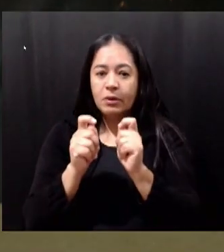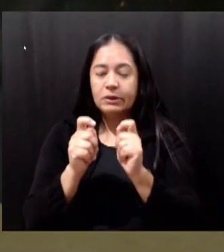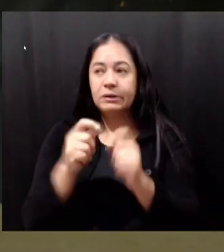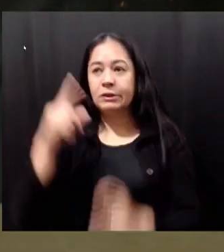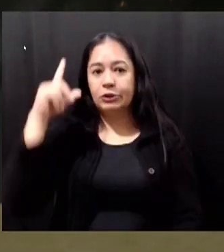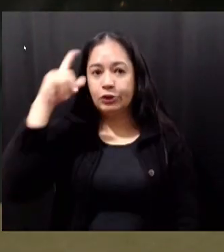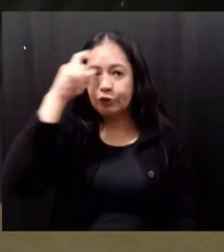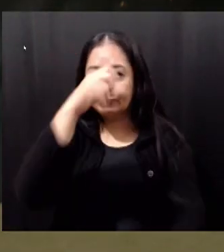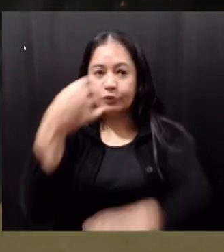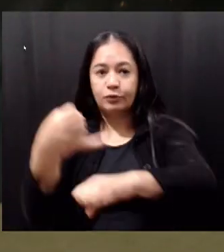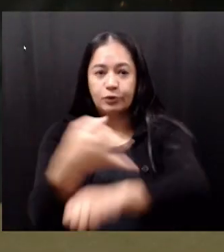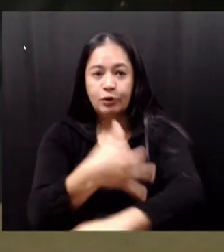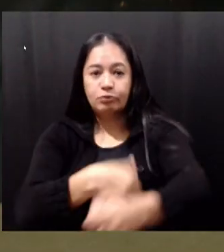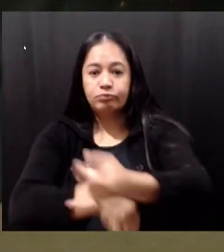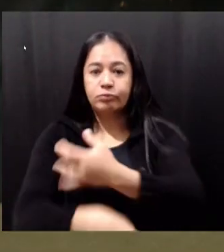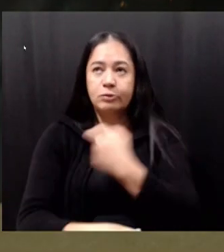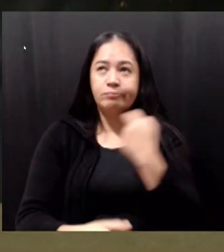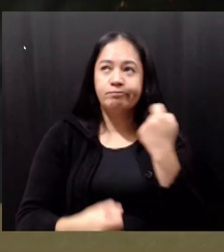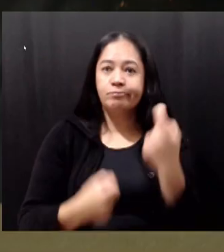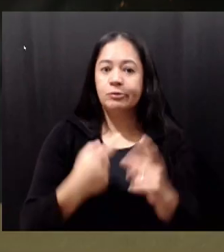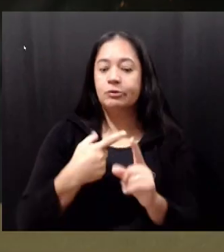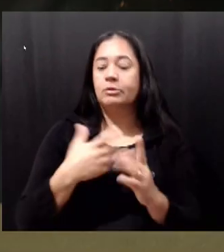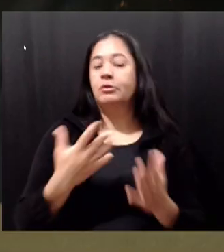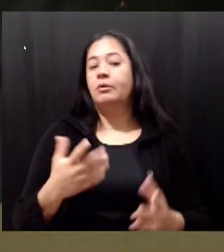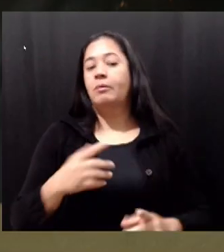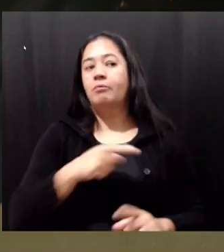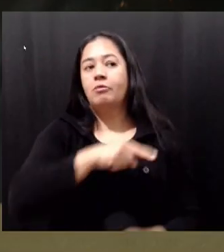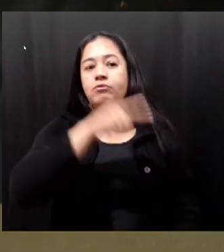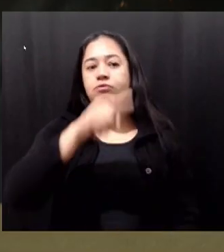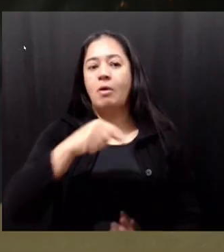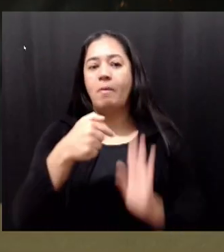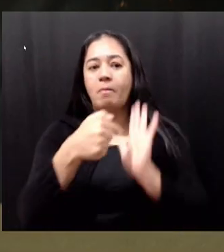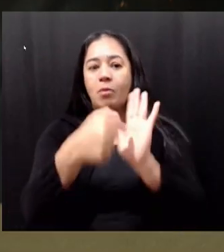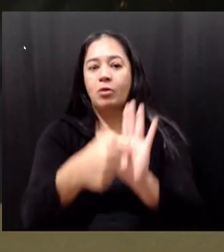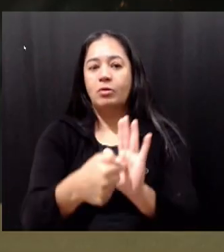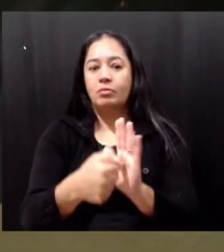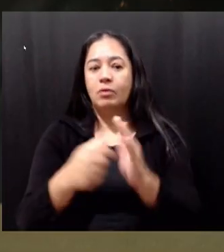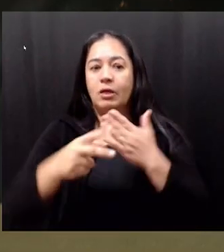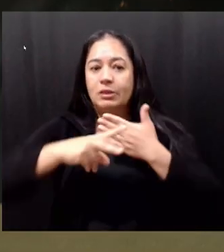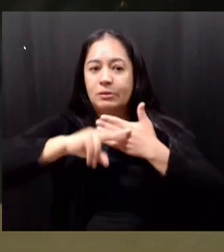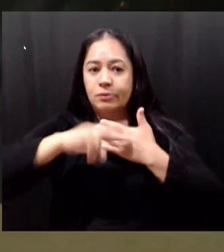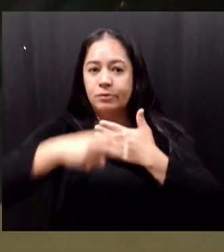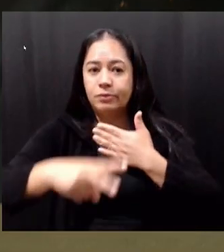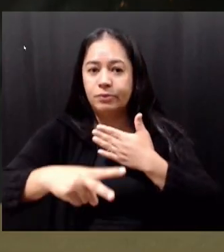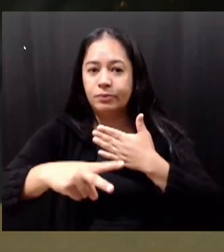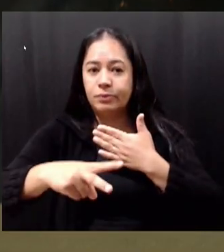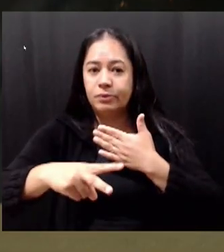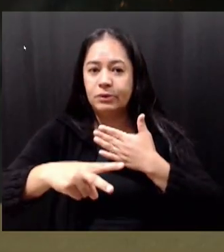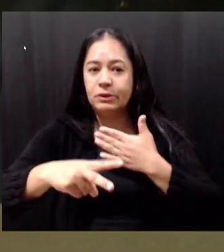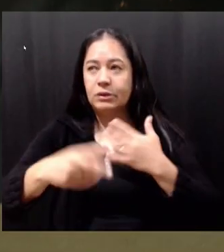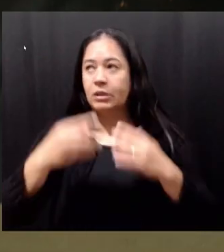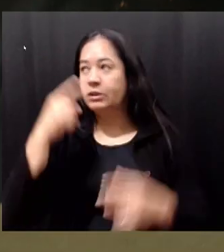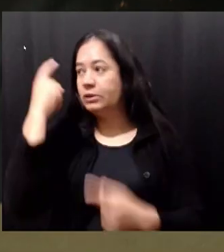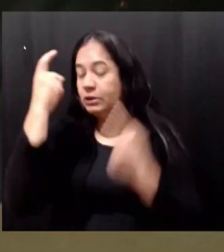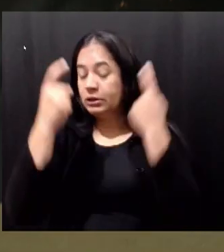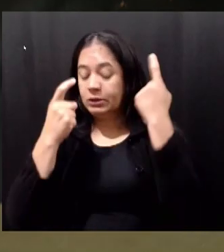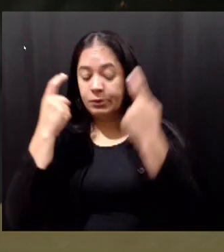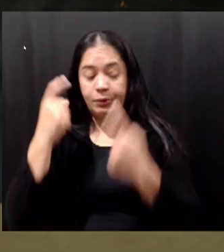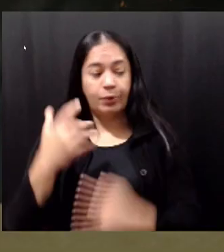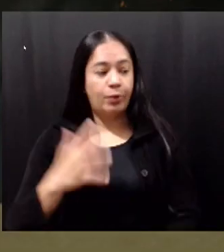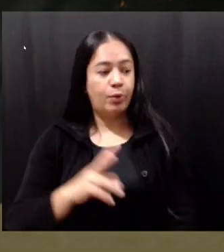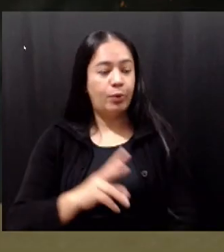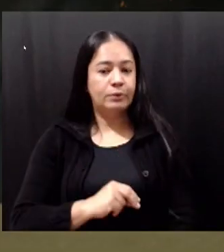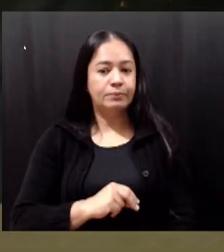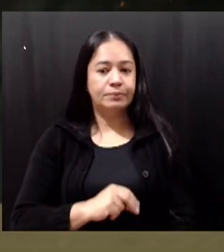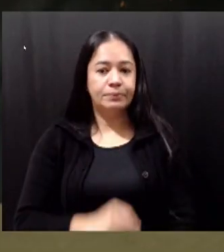em algum grau, apontando para um impacto abrangente e preocupante. Então, hoje nós